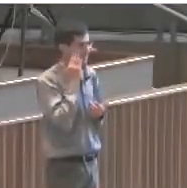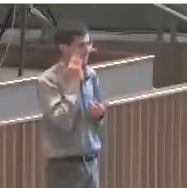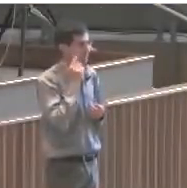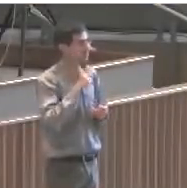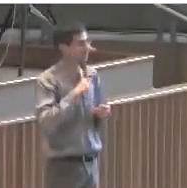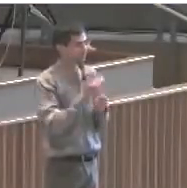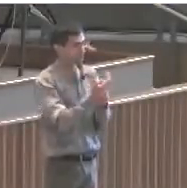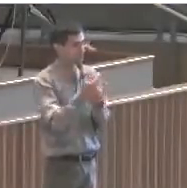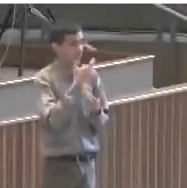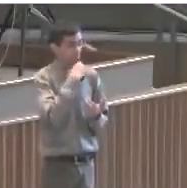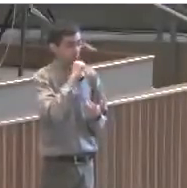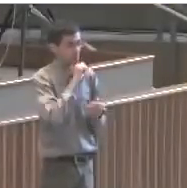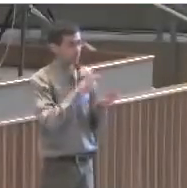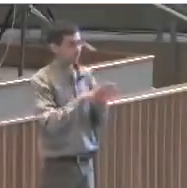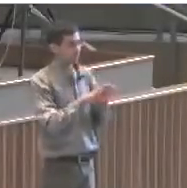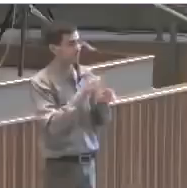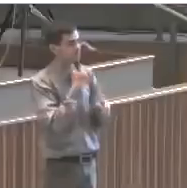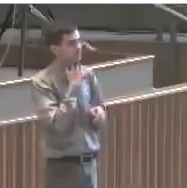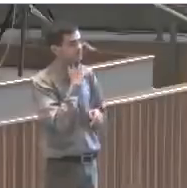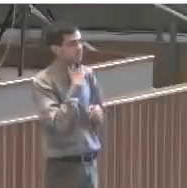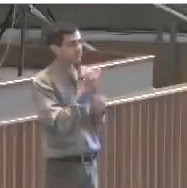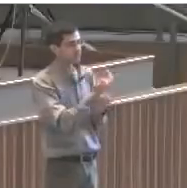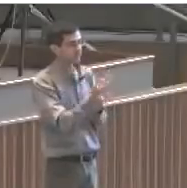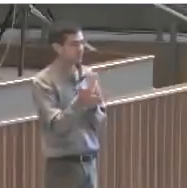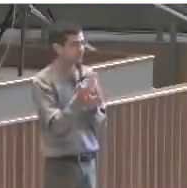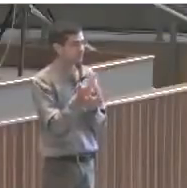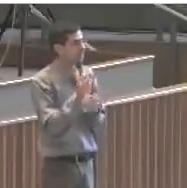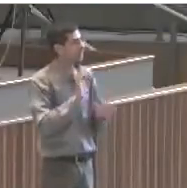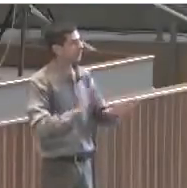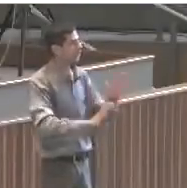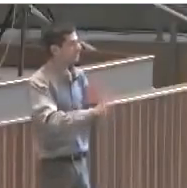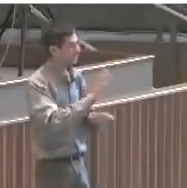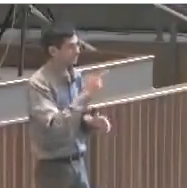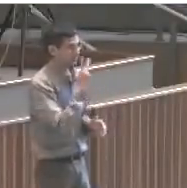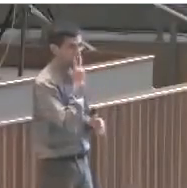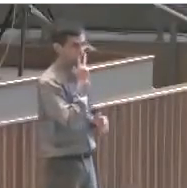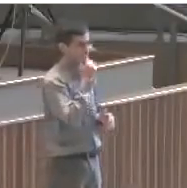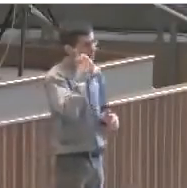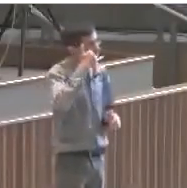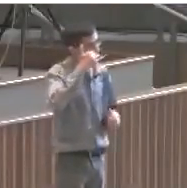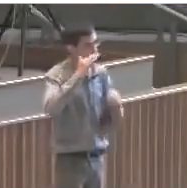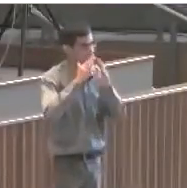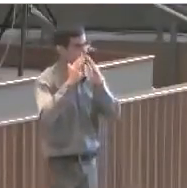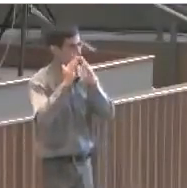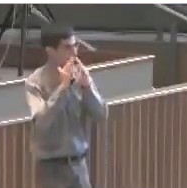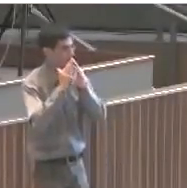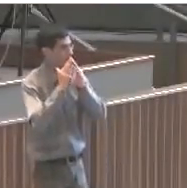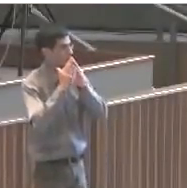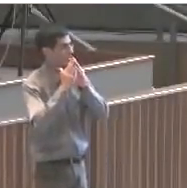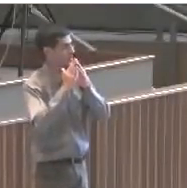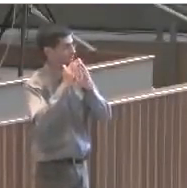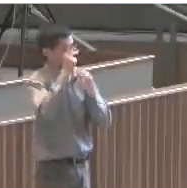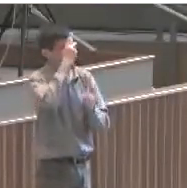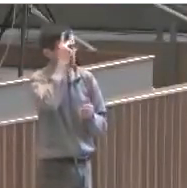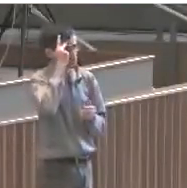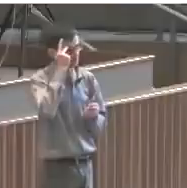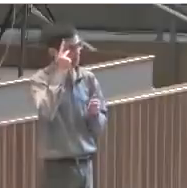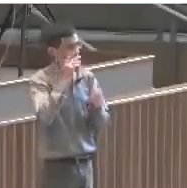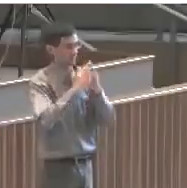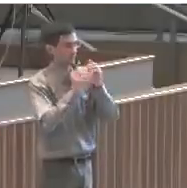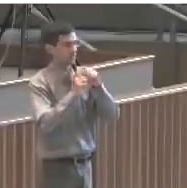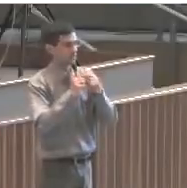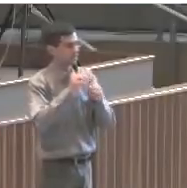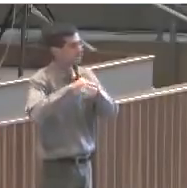tinha e algumas vezes e vitória as pessoas ligavam para casa e pessoal da igreja falava